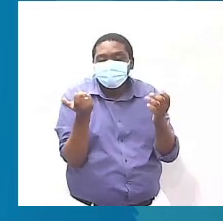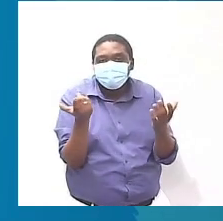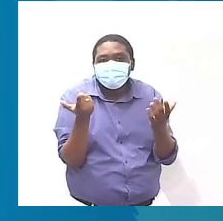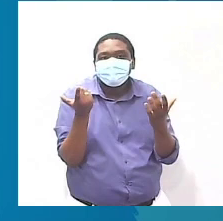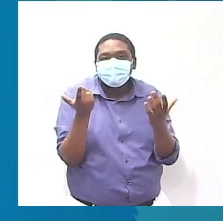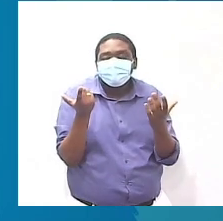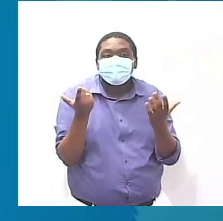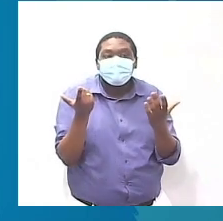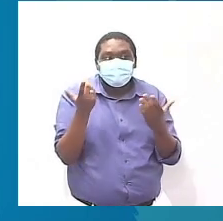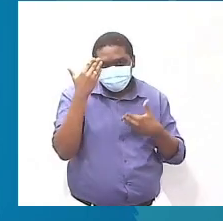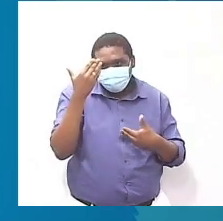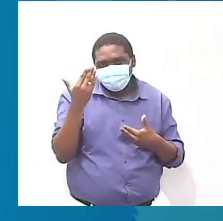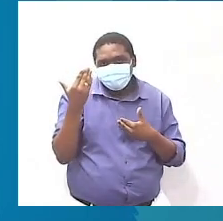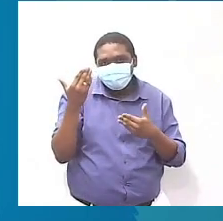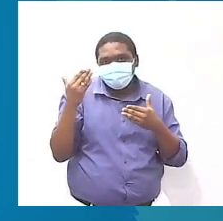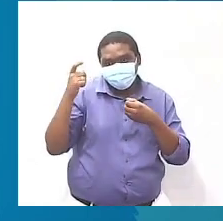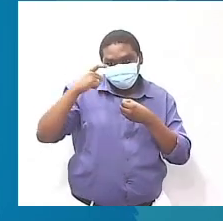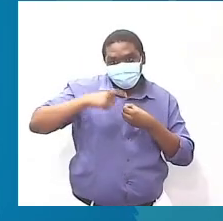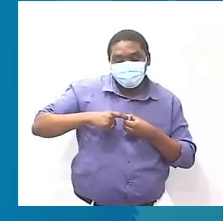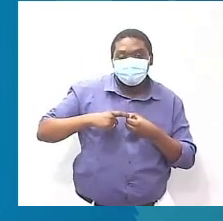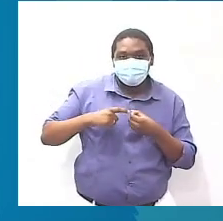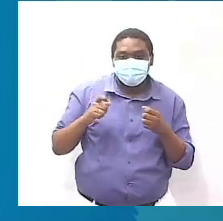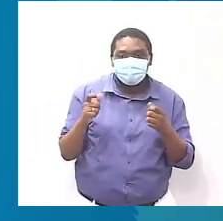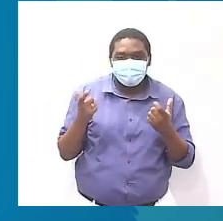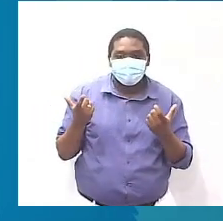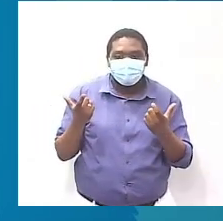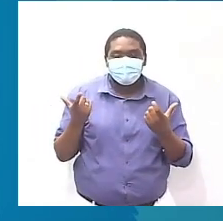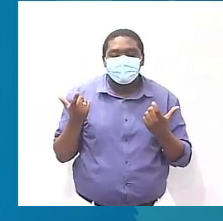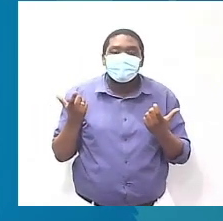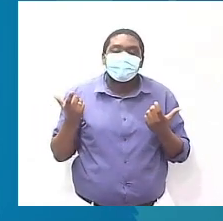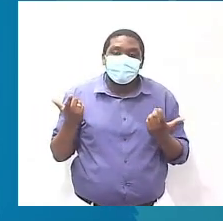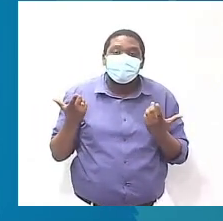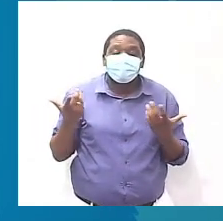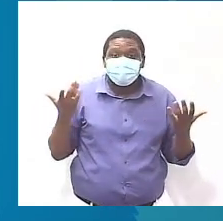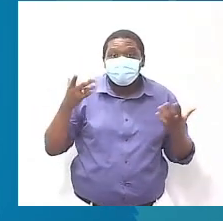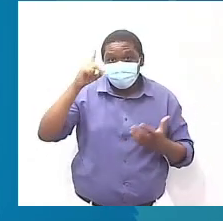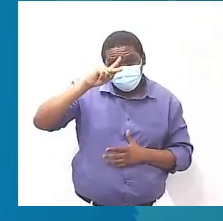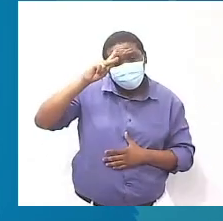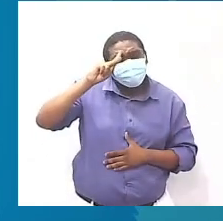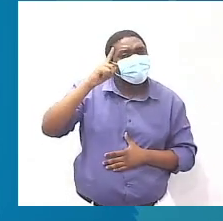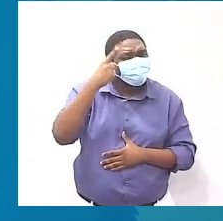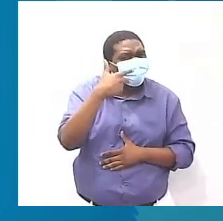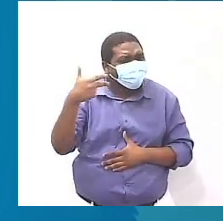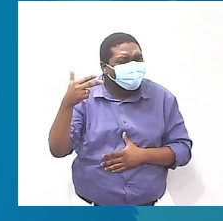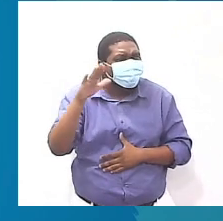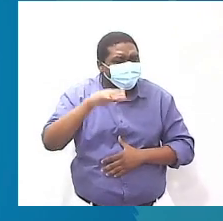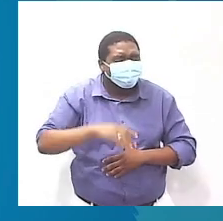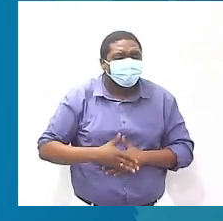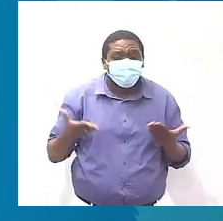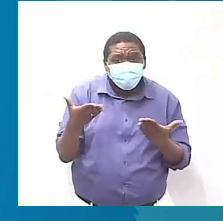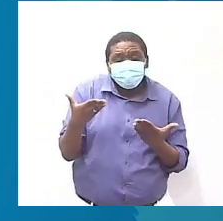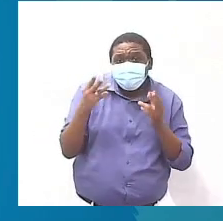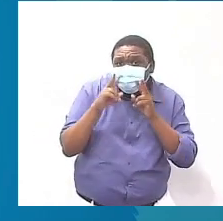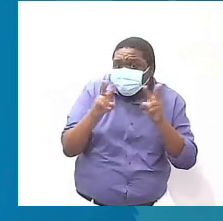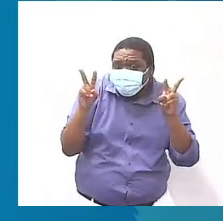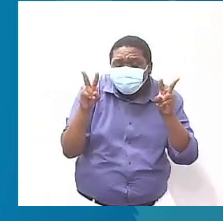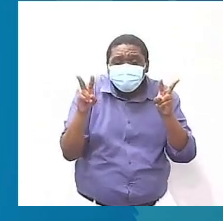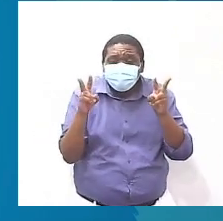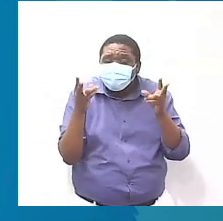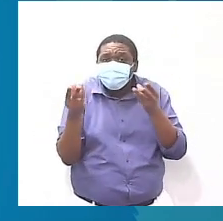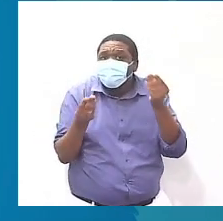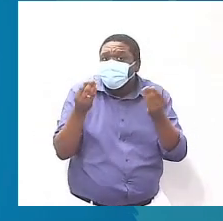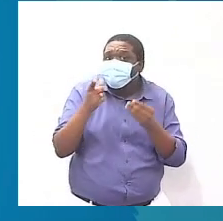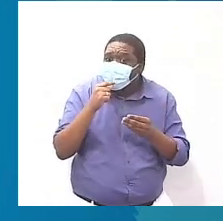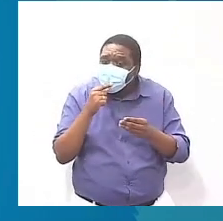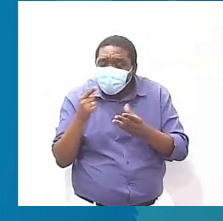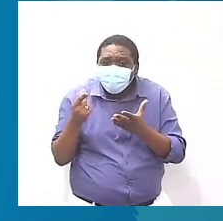pela volta, Jonathan, tu é o cara. Valeu, meu velho. Ó, lembra de um detalhe? Hoje você não visualiza. O transporte